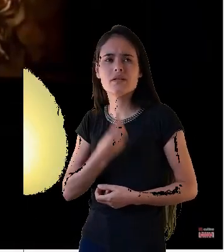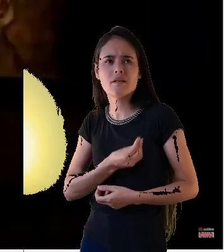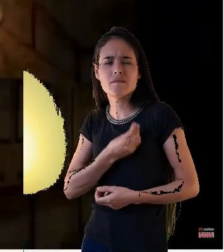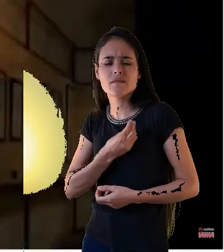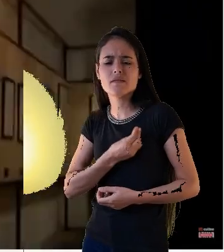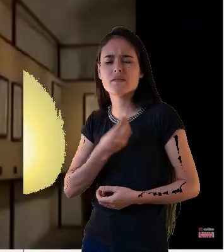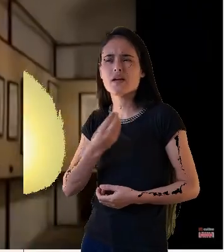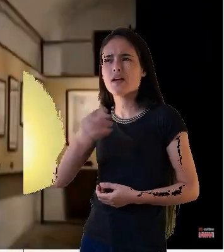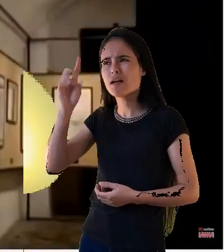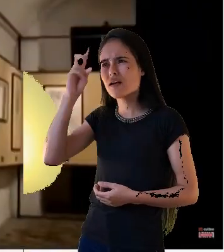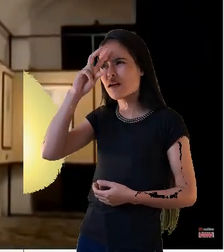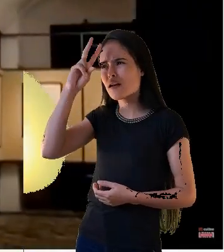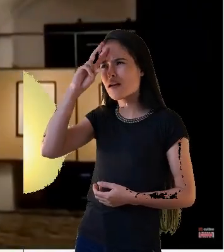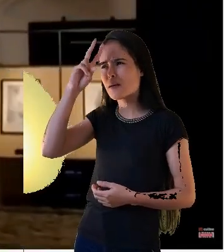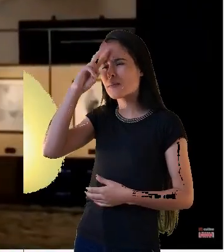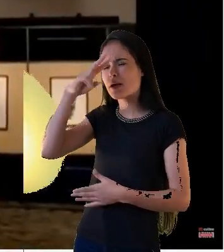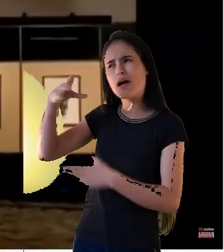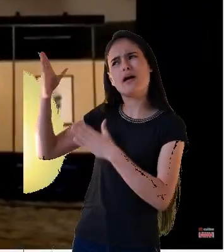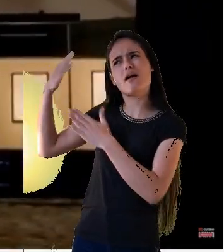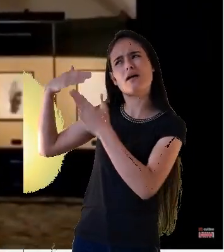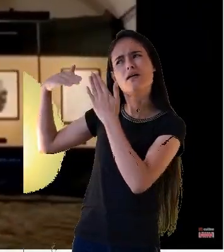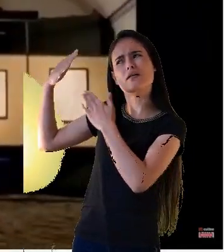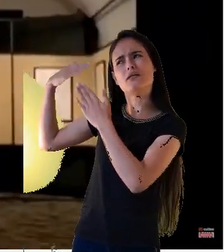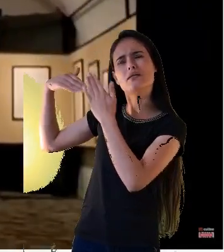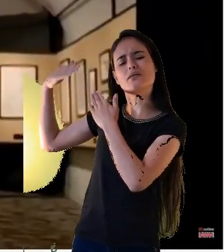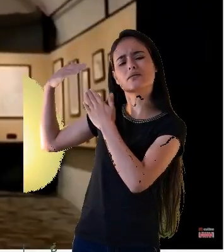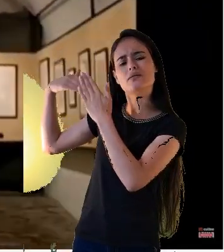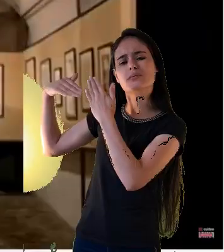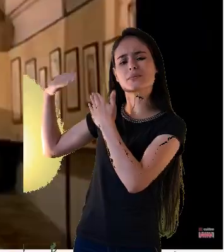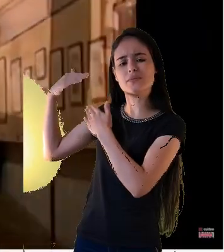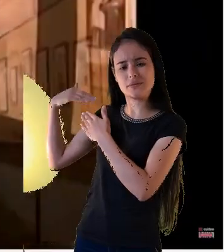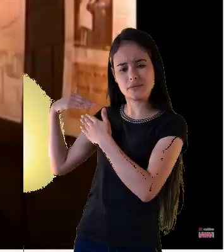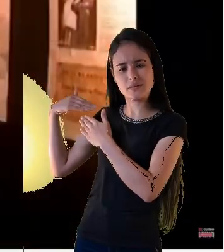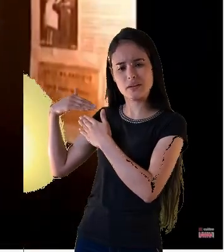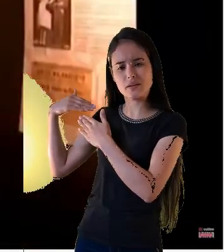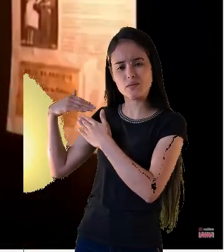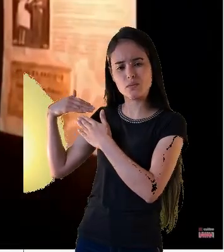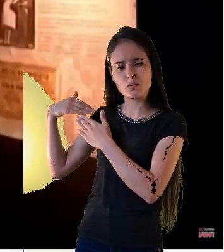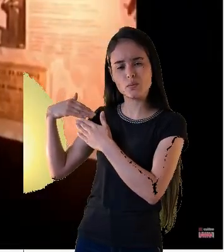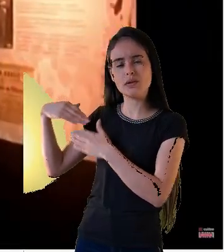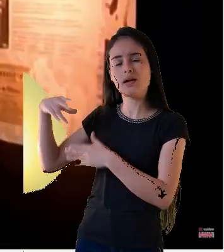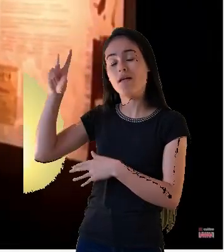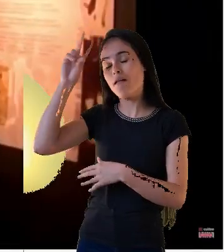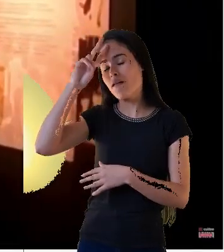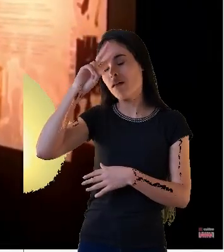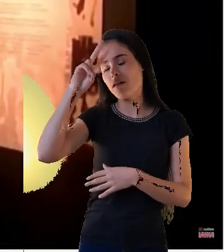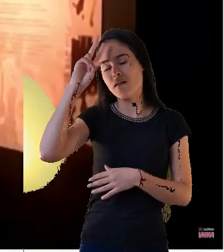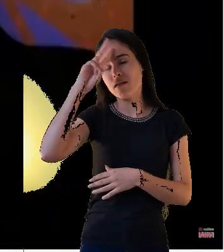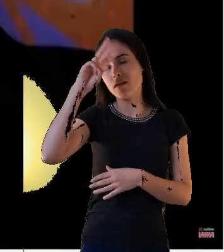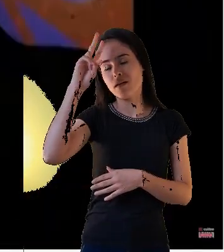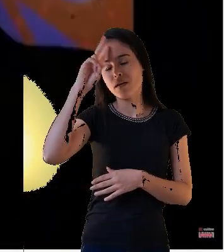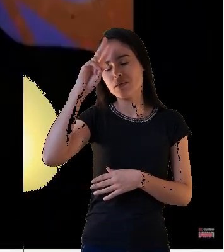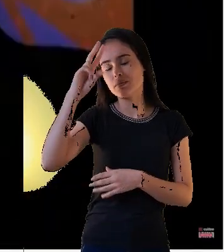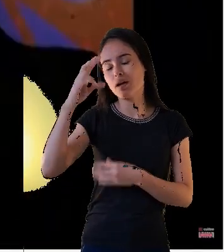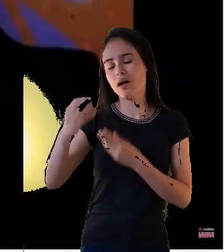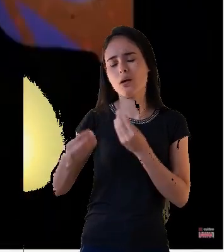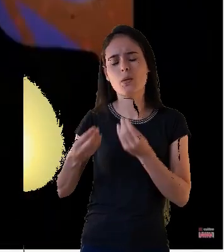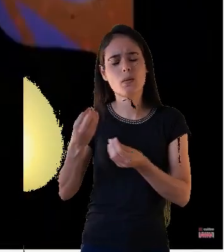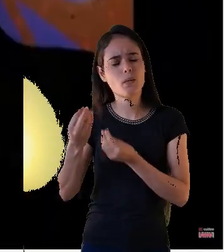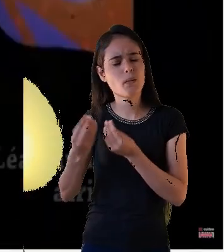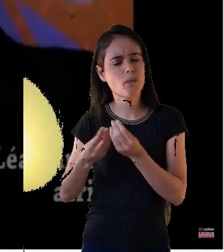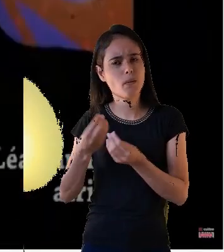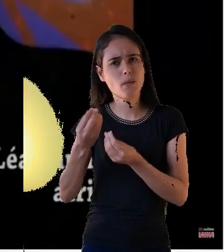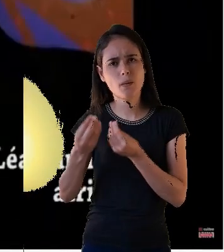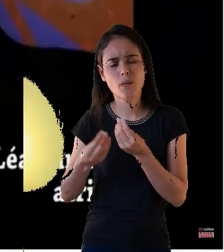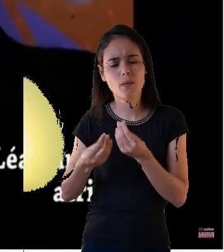coleção está sob a guarda do IPEAFRO, que realiza exposições culturais e educativas do acervo. Essa exposição me